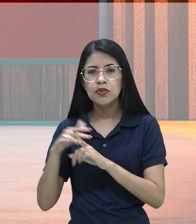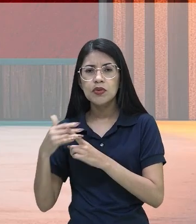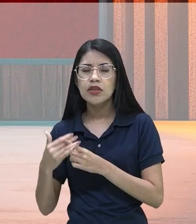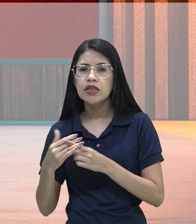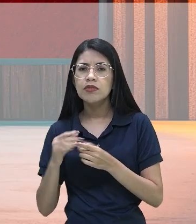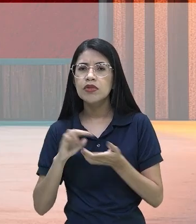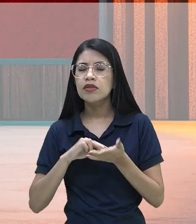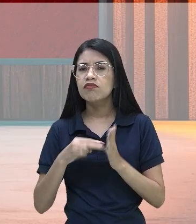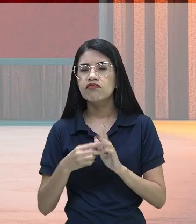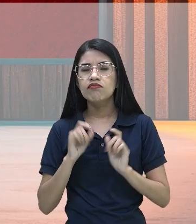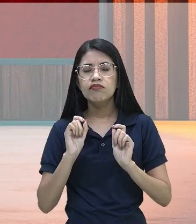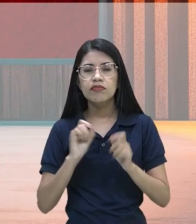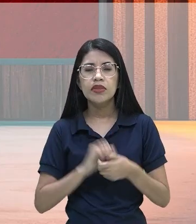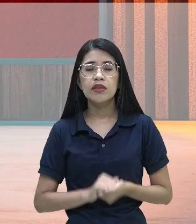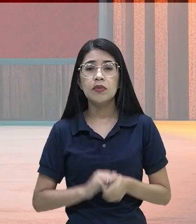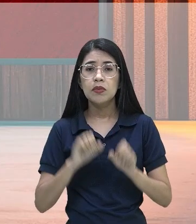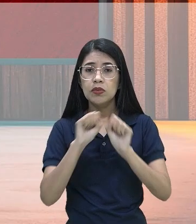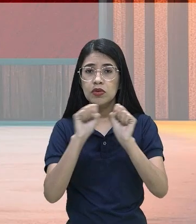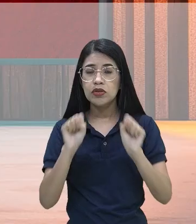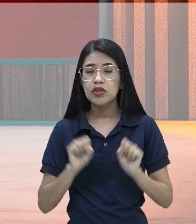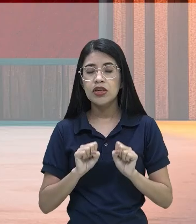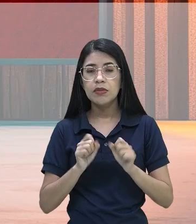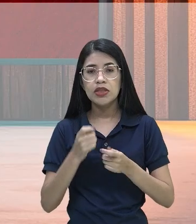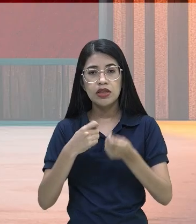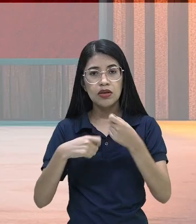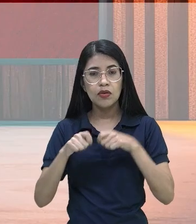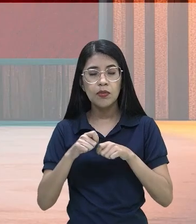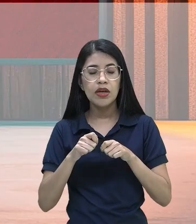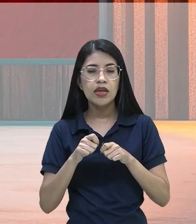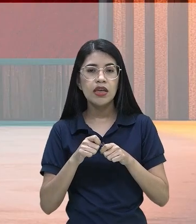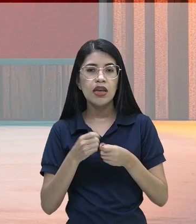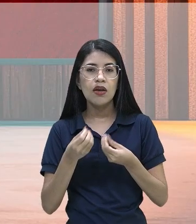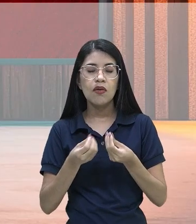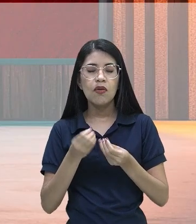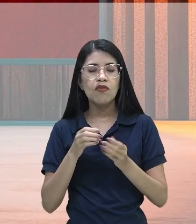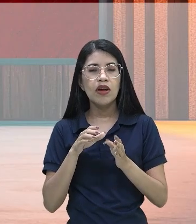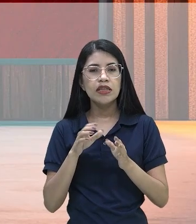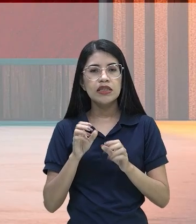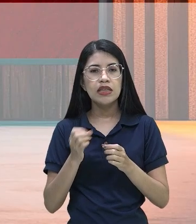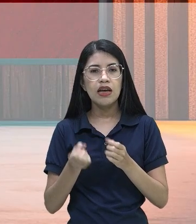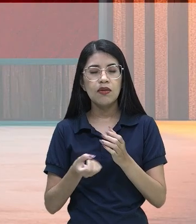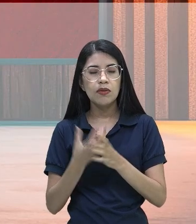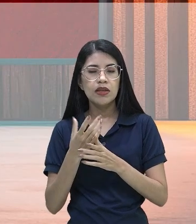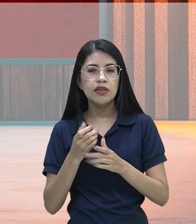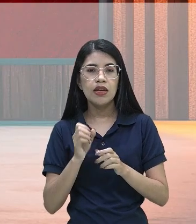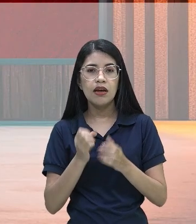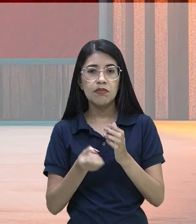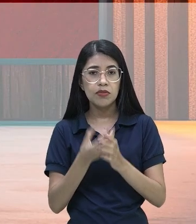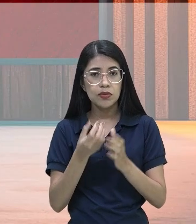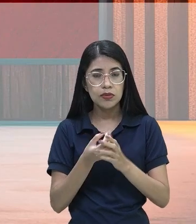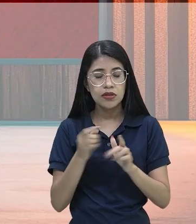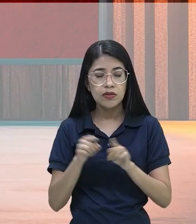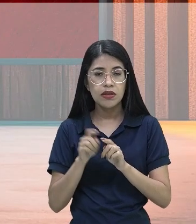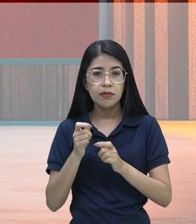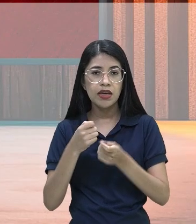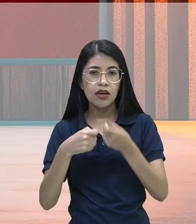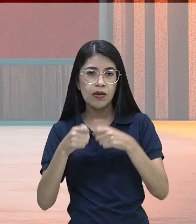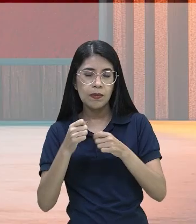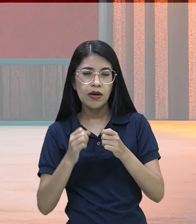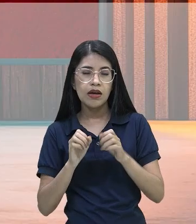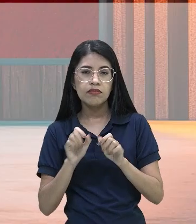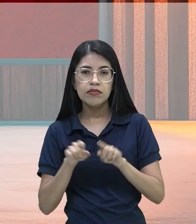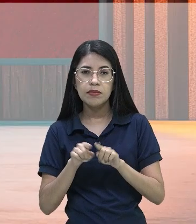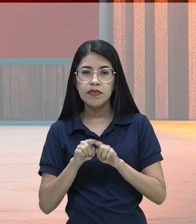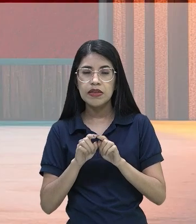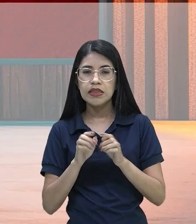fala, tá? São sistemas econômicos que orientam o processo de produção e distribuição de riquezas, certo?